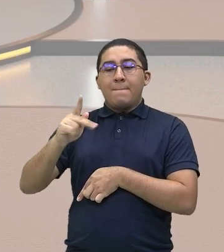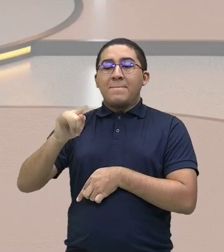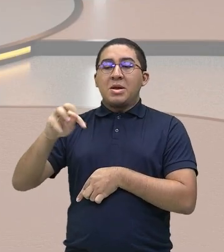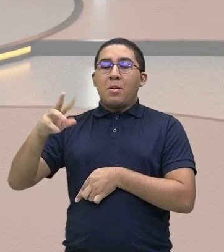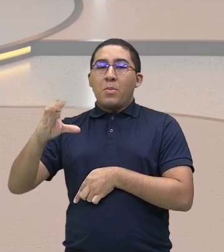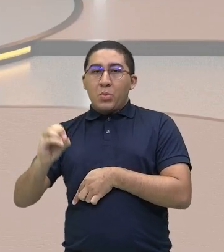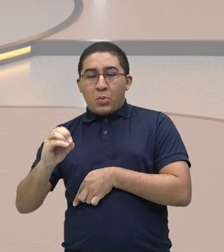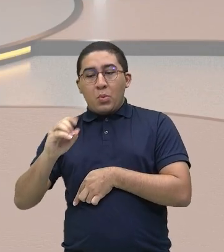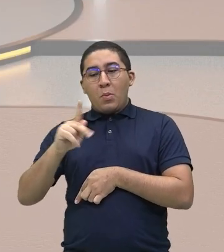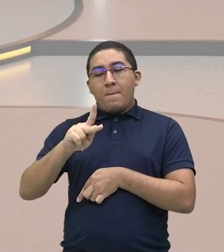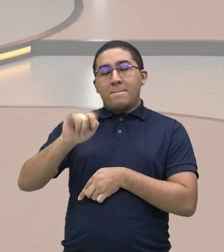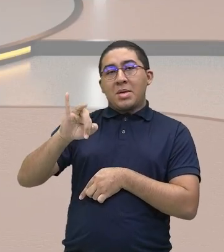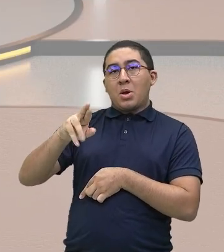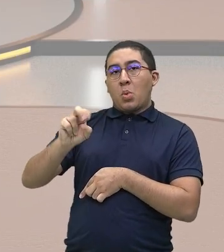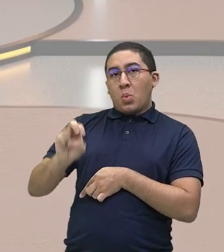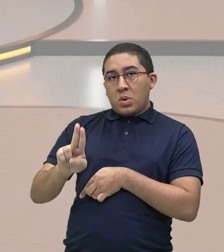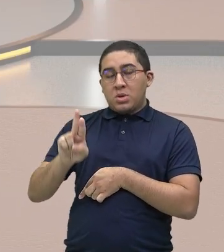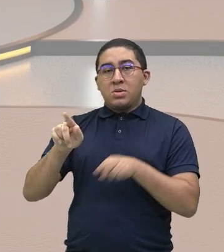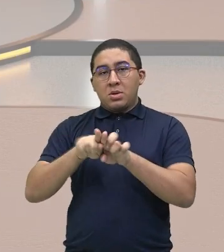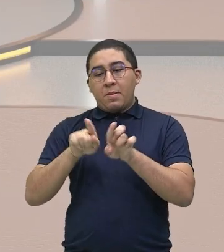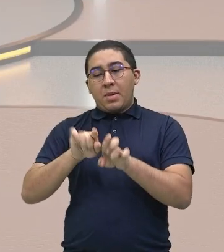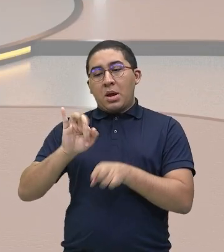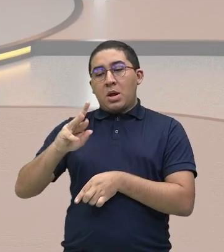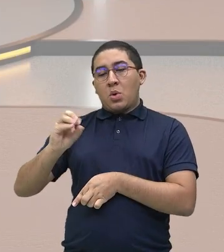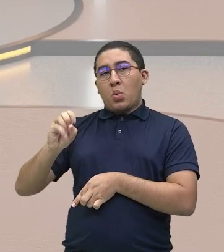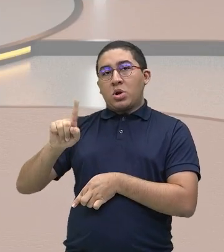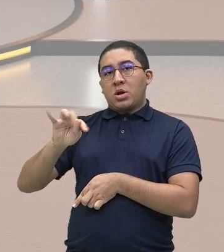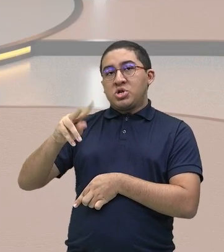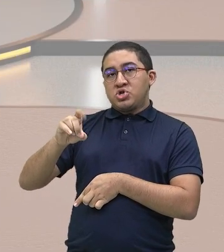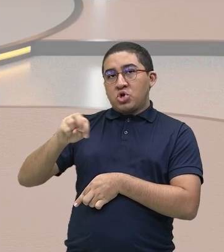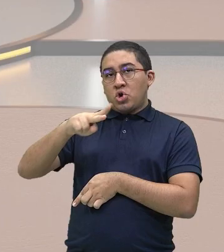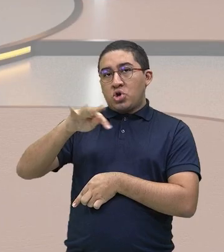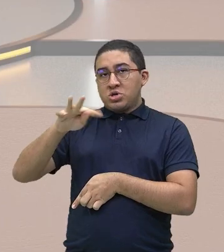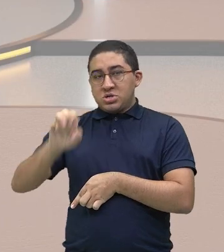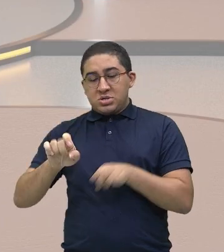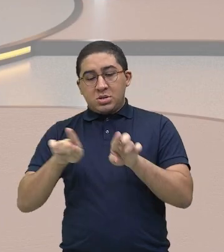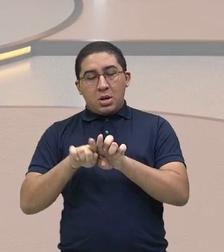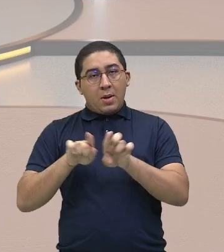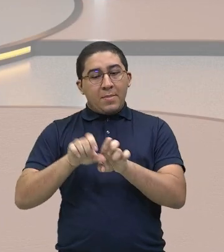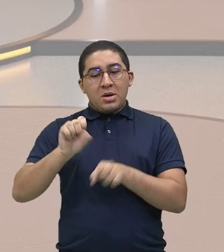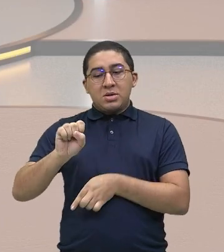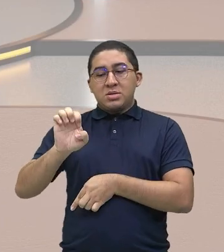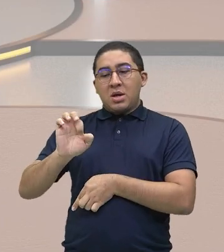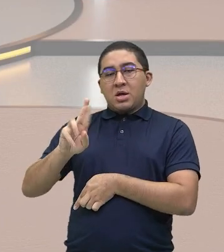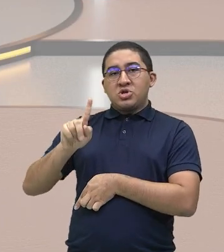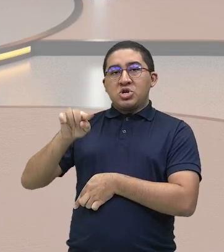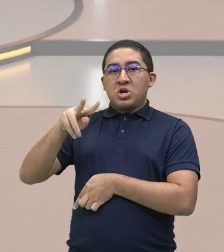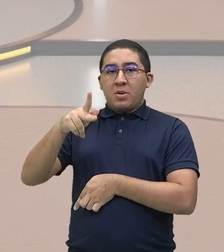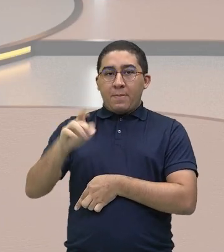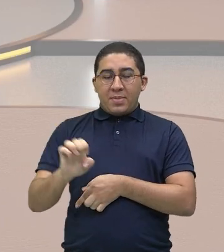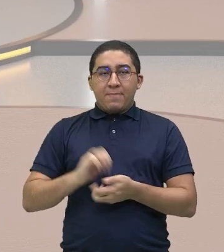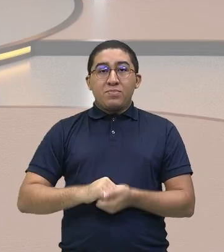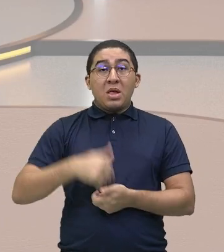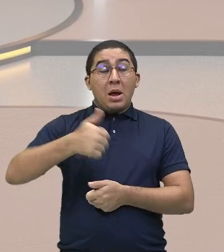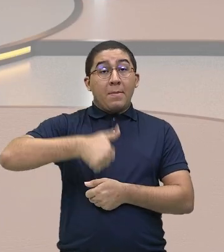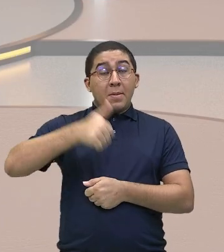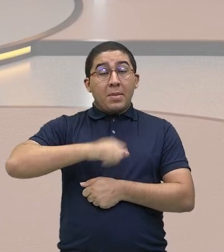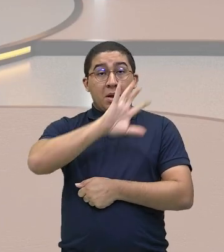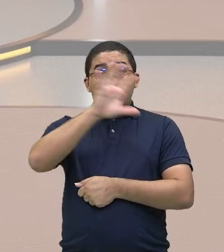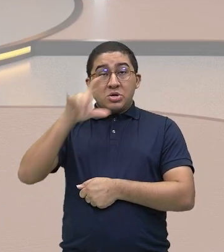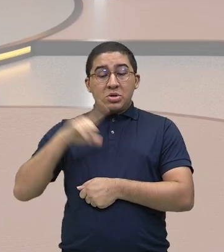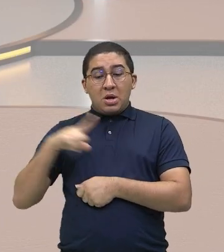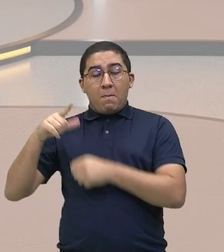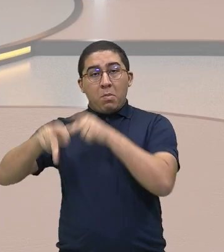Rio Grande do Norte e Sergipe. Foi a primeira região a ser povoada. Apresenta uma agricultura